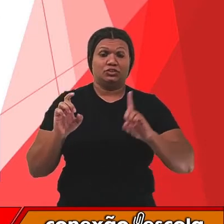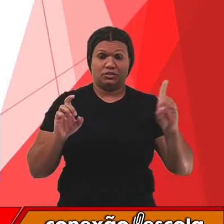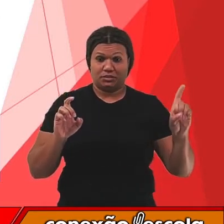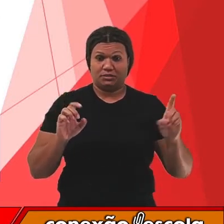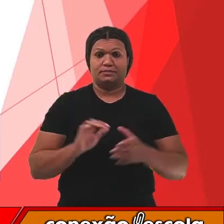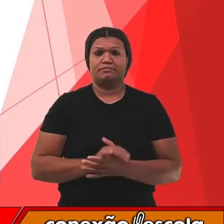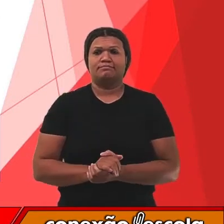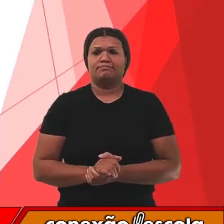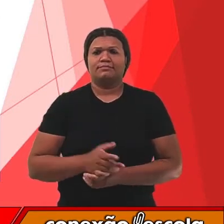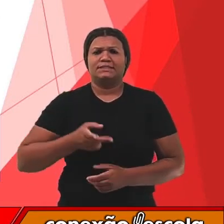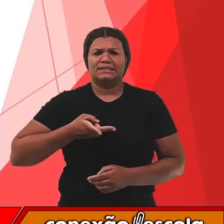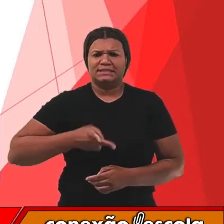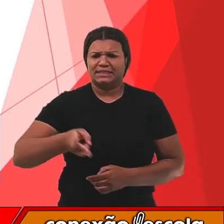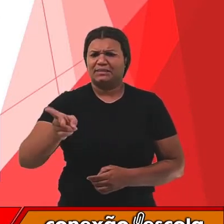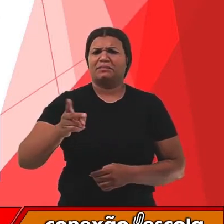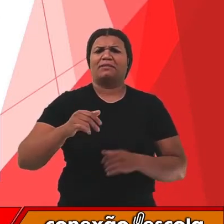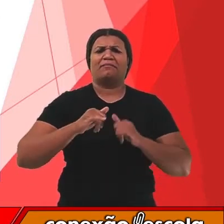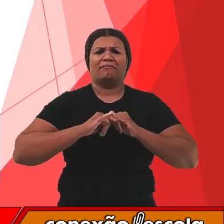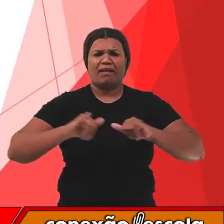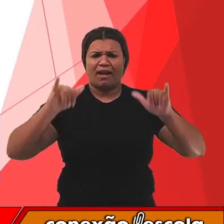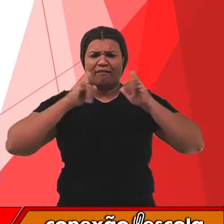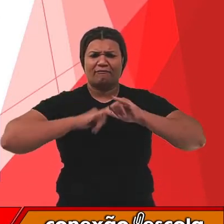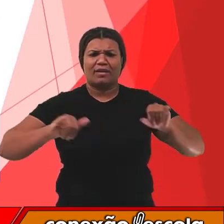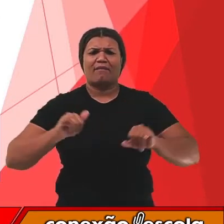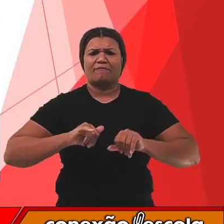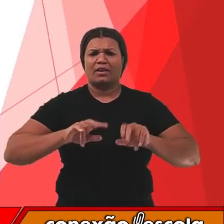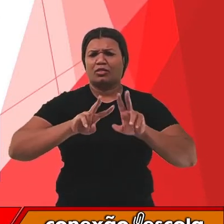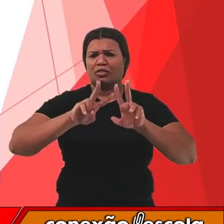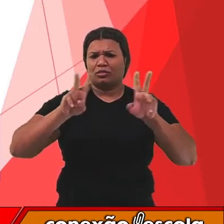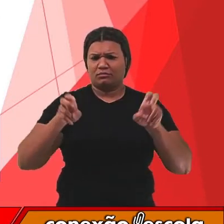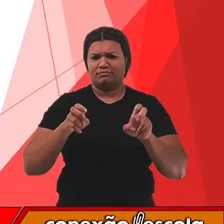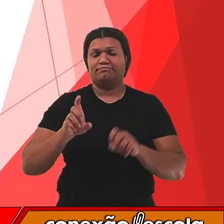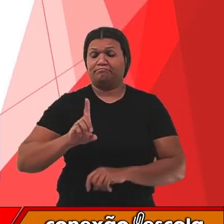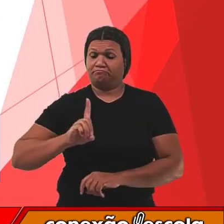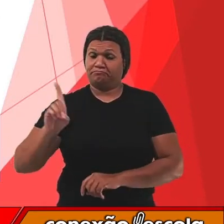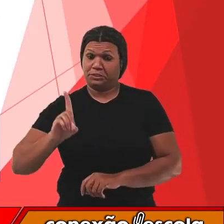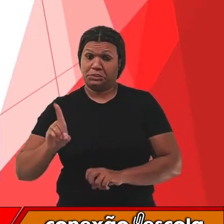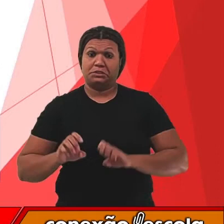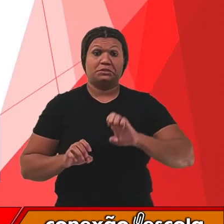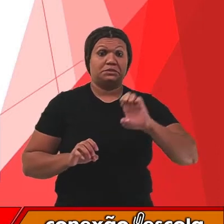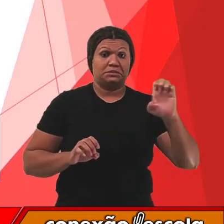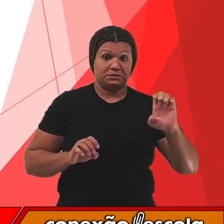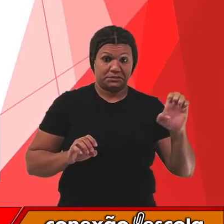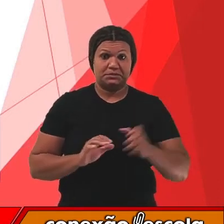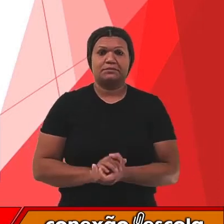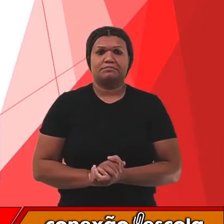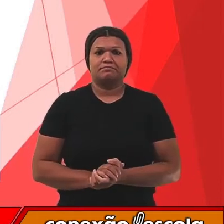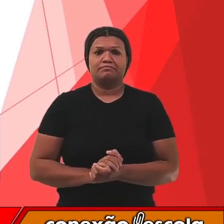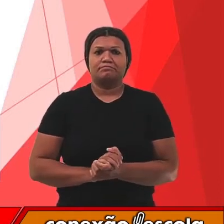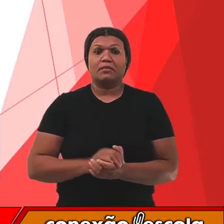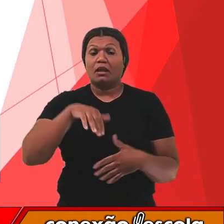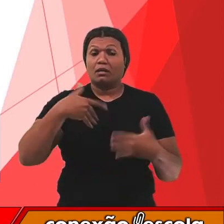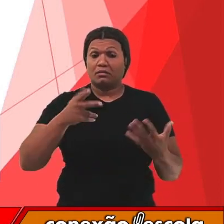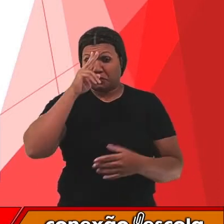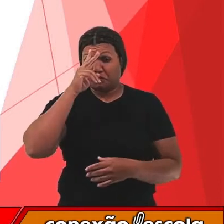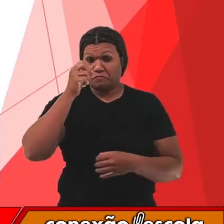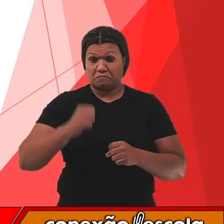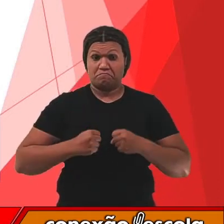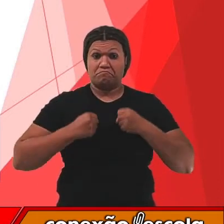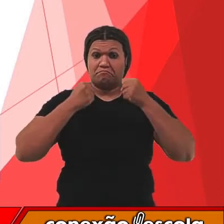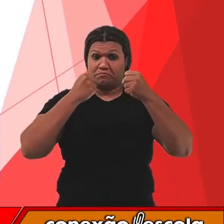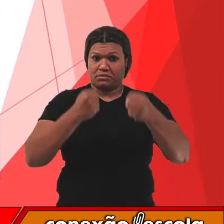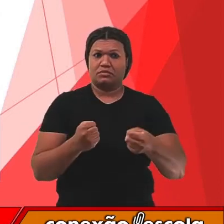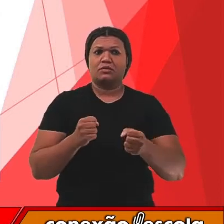ouvido muito falar disso no Brasil, né? Então as forças políticas na sociedade francesa, elas eram divididas